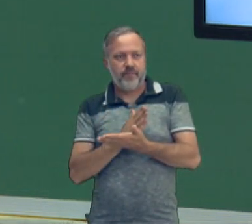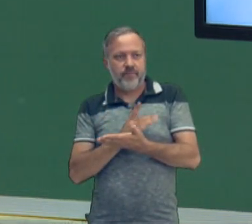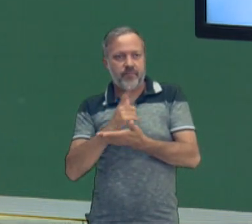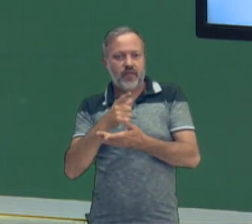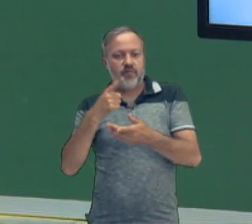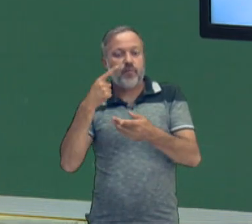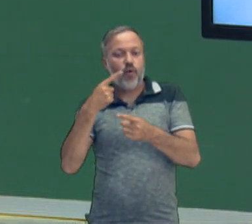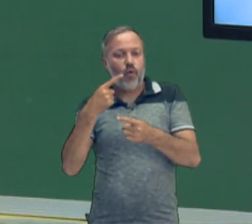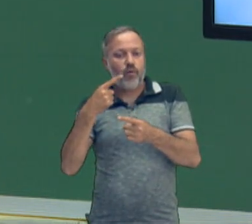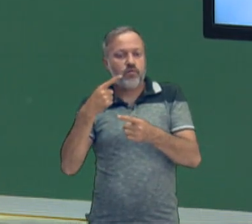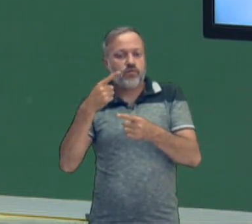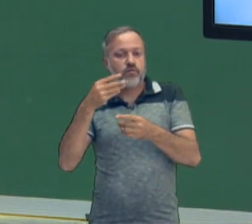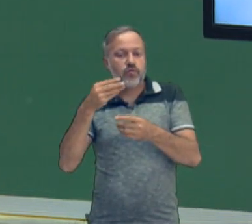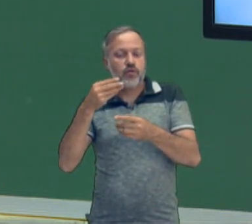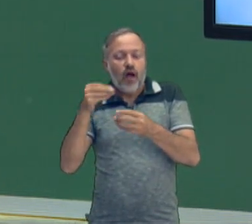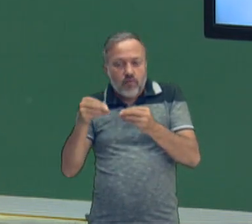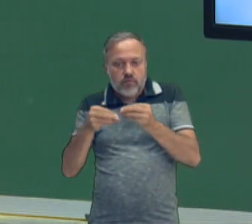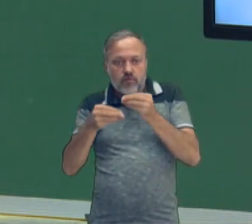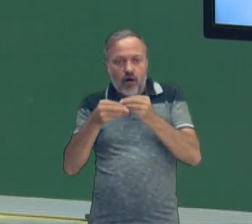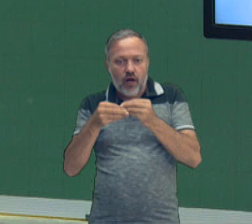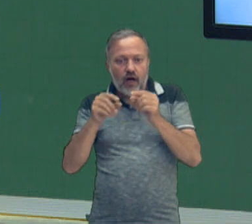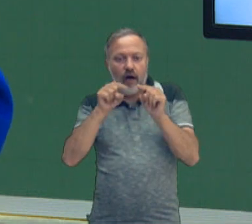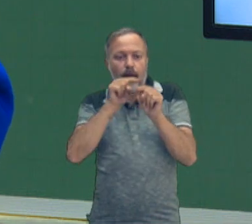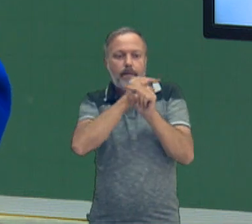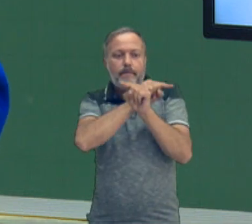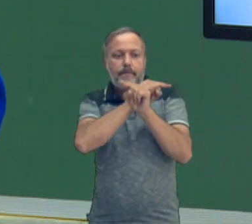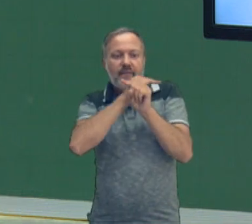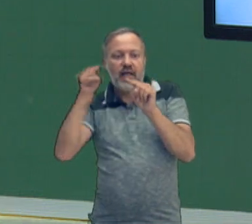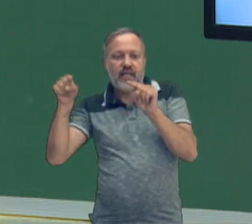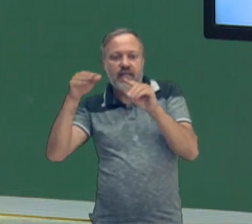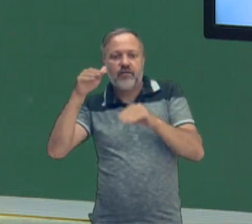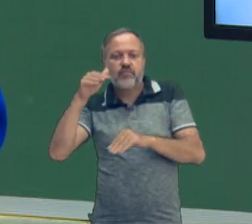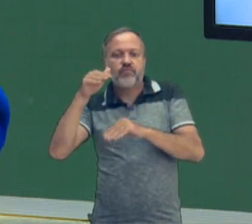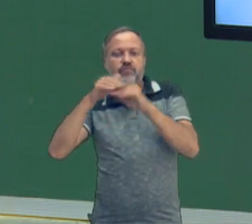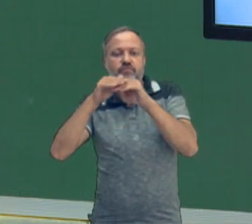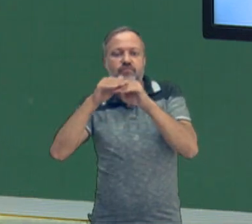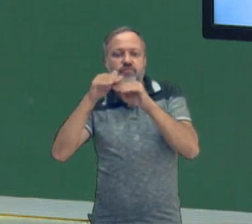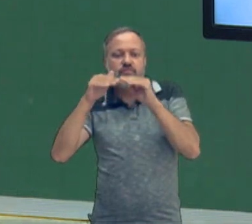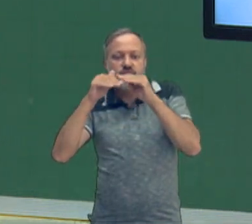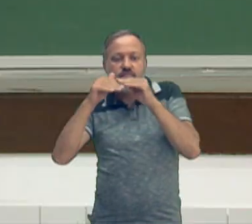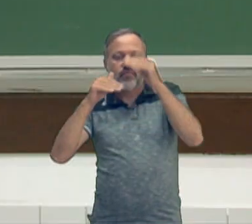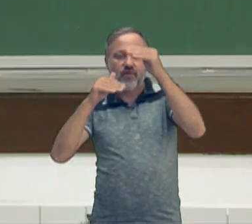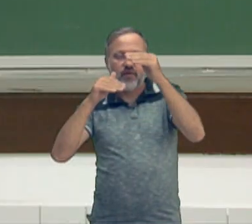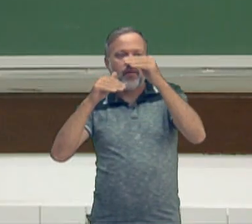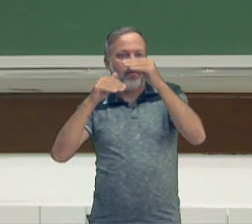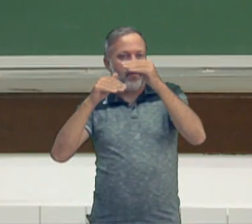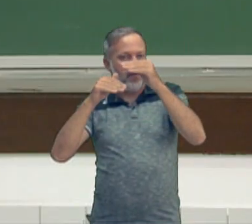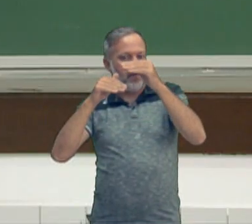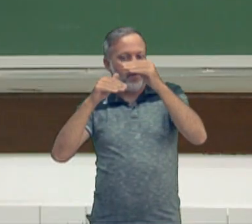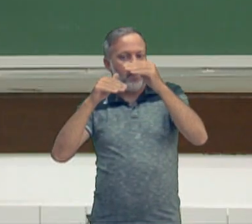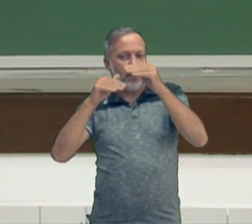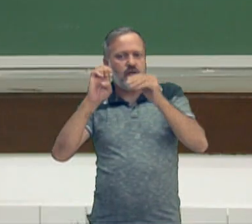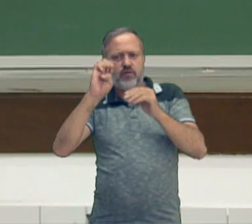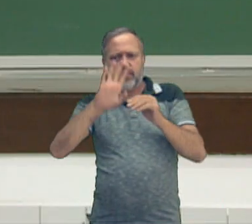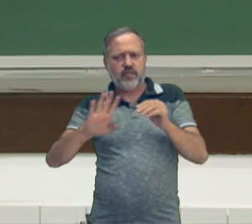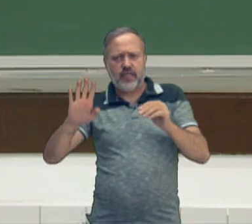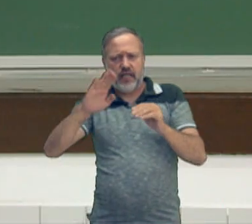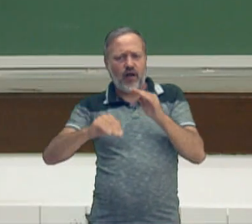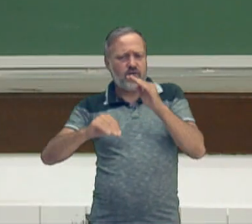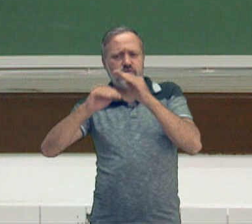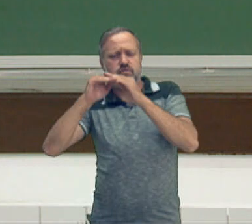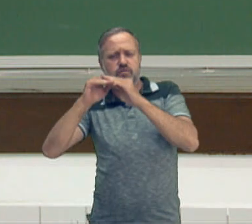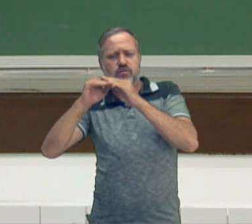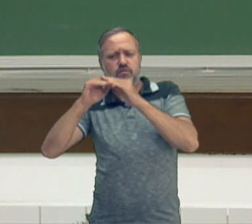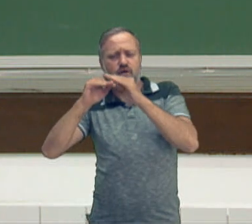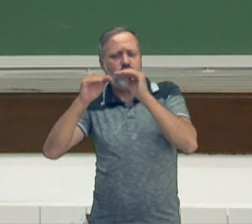uma linha limítrofe entre uma coisa e outra, entre um estado ou outro, entre um país ou outro, entende? Então, com esta